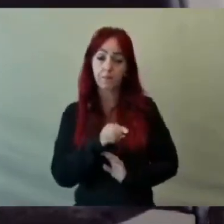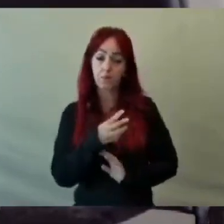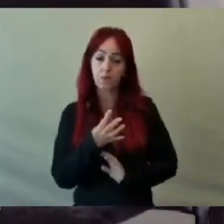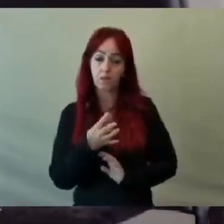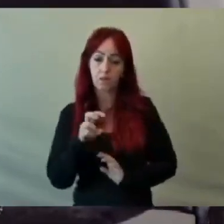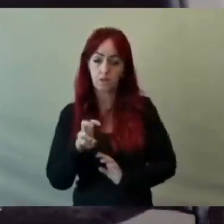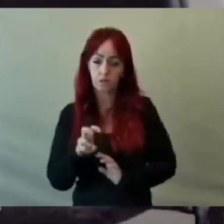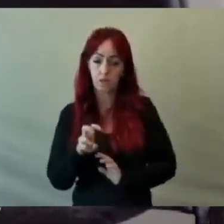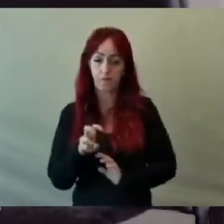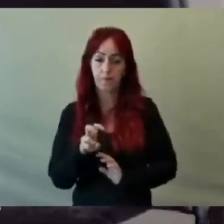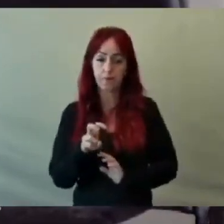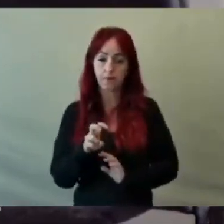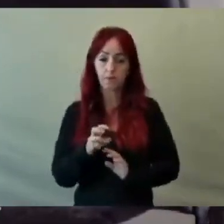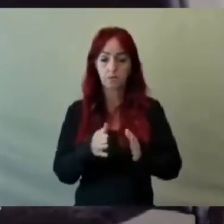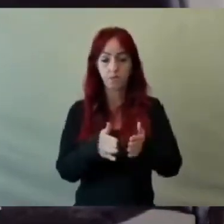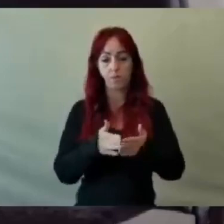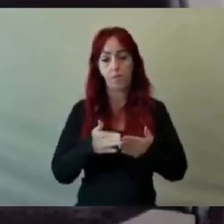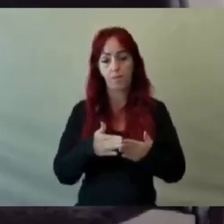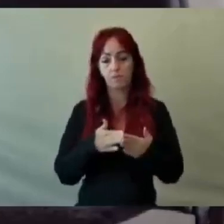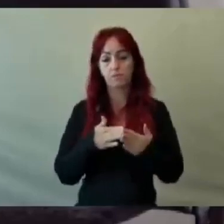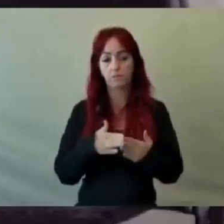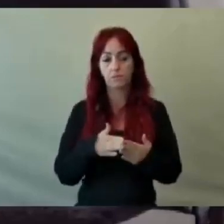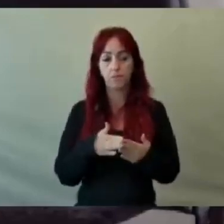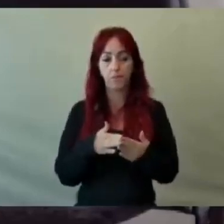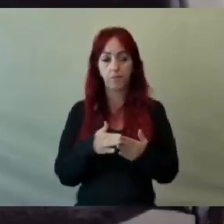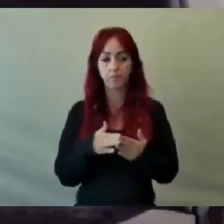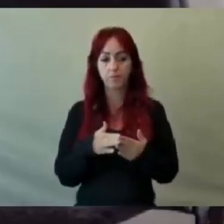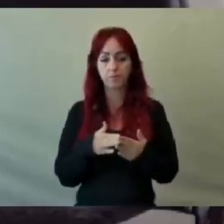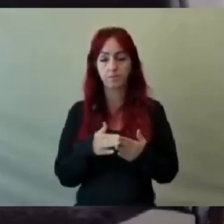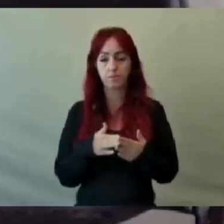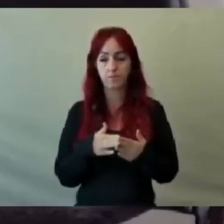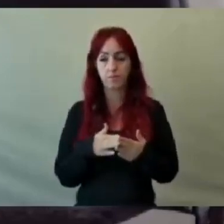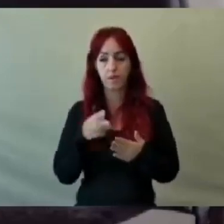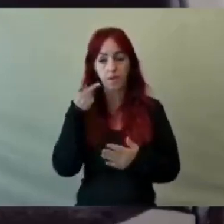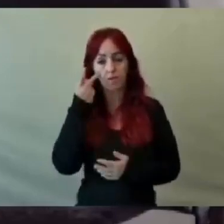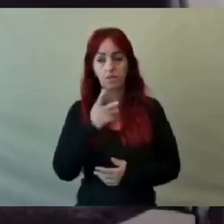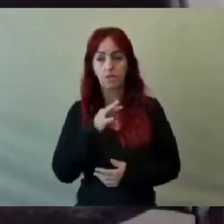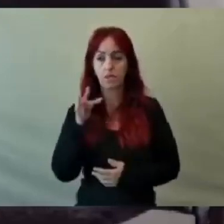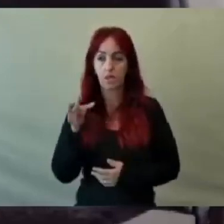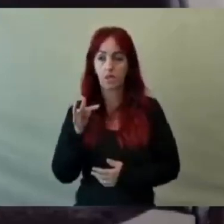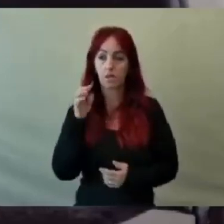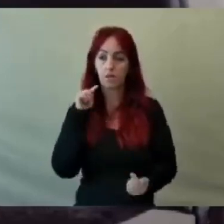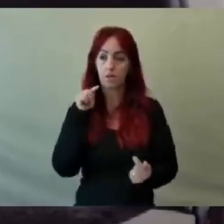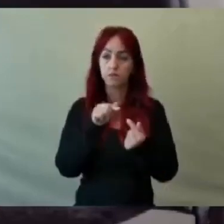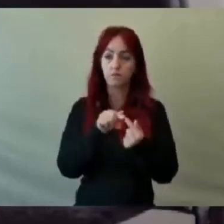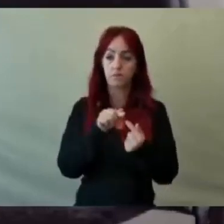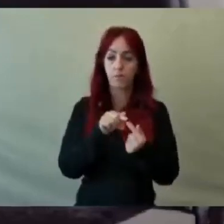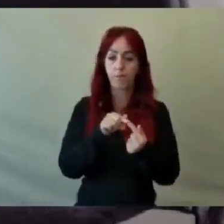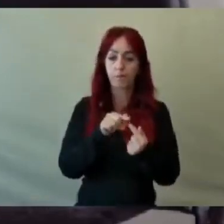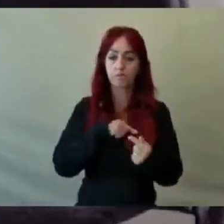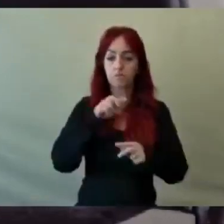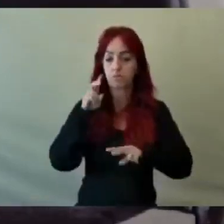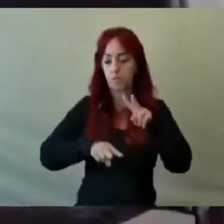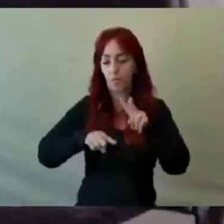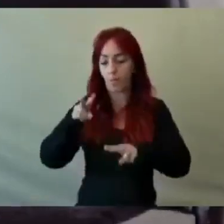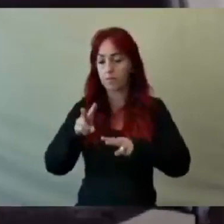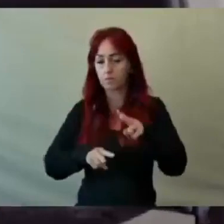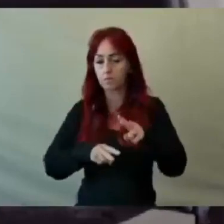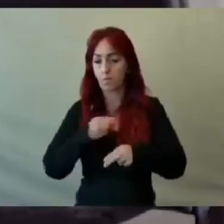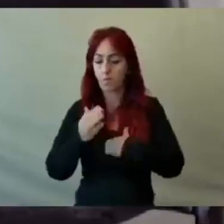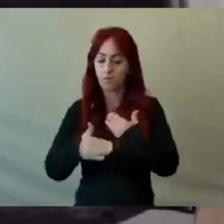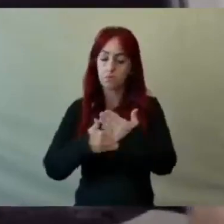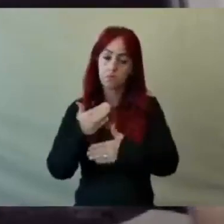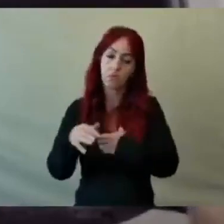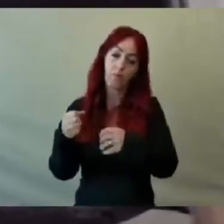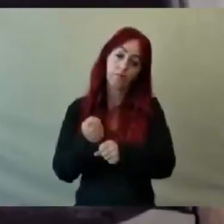solicitação, realização de visita técnica. A finalidade é analisar o andamento das obras de reforma